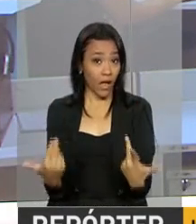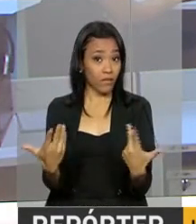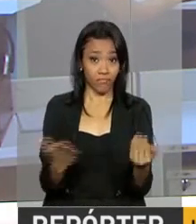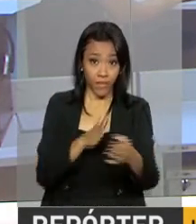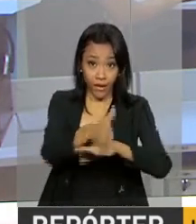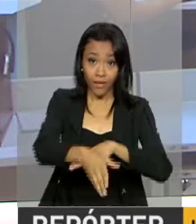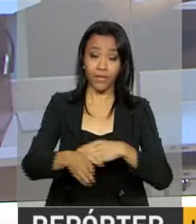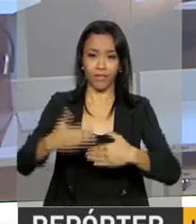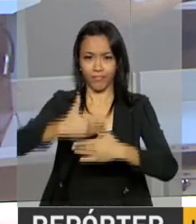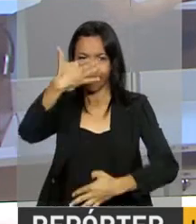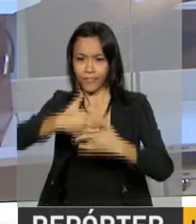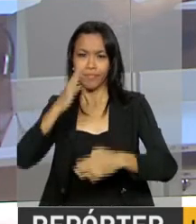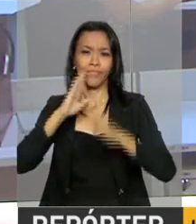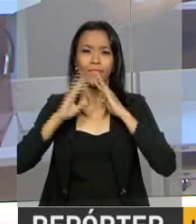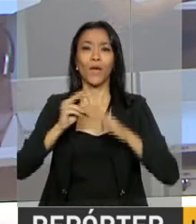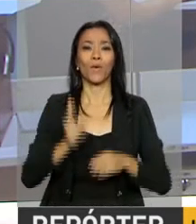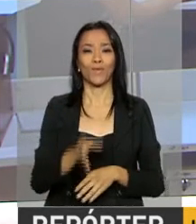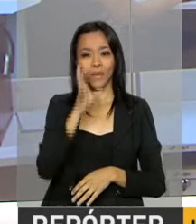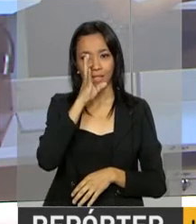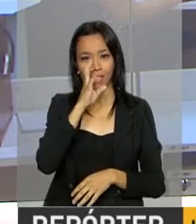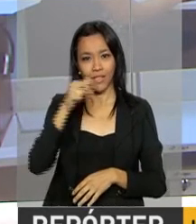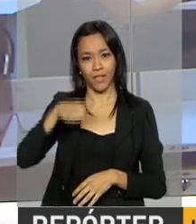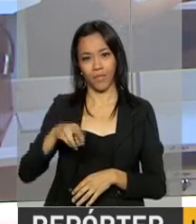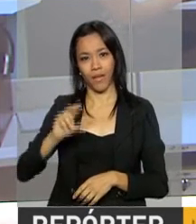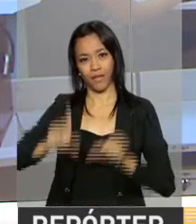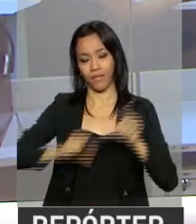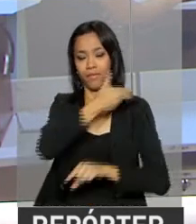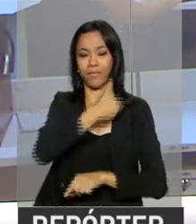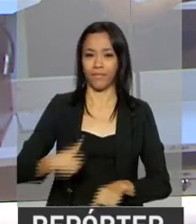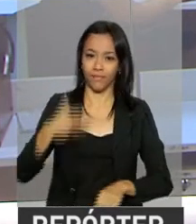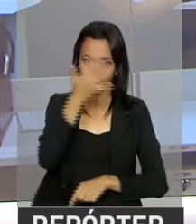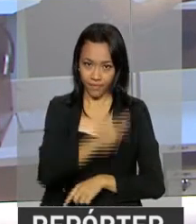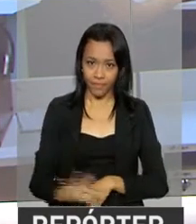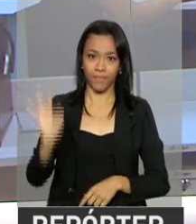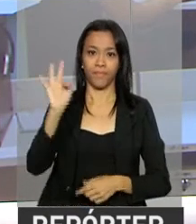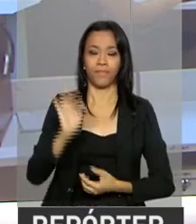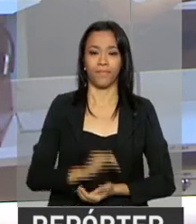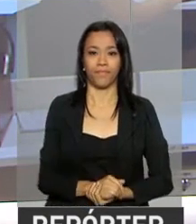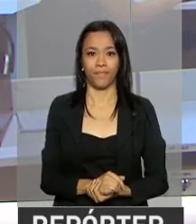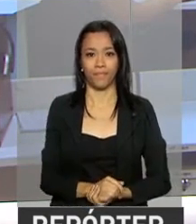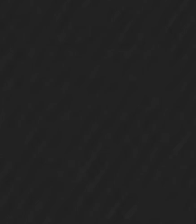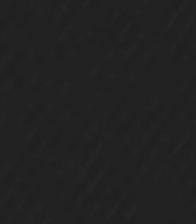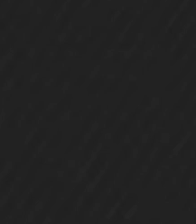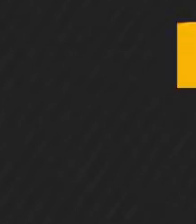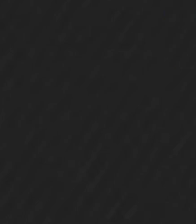nossas redes sociais. Continue com a gente aqui na NBR, a TV do Governo Federal.